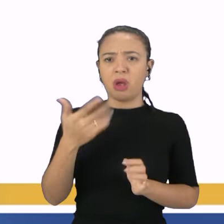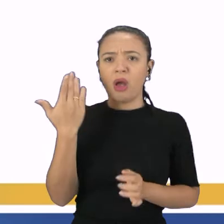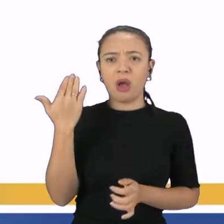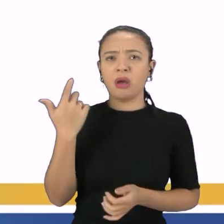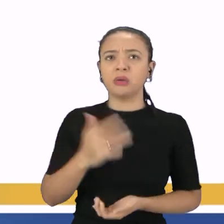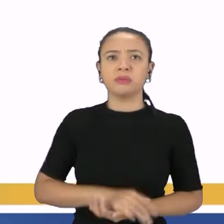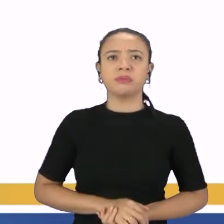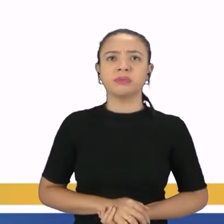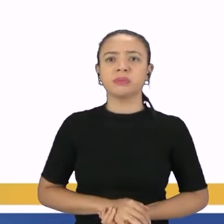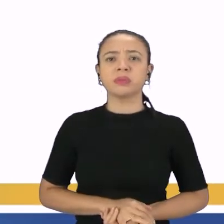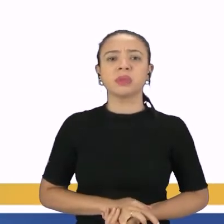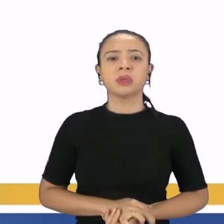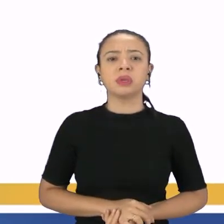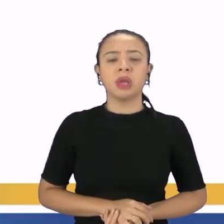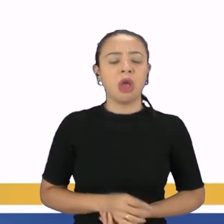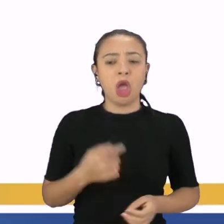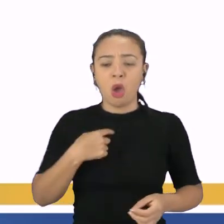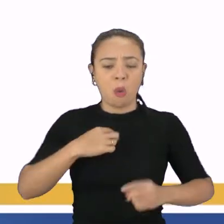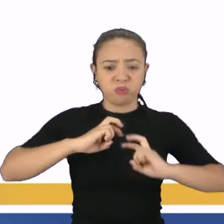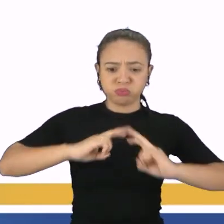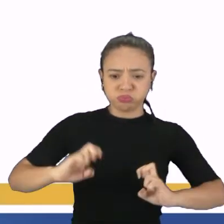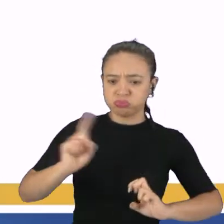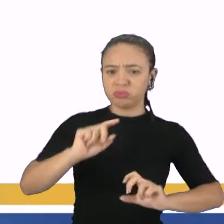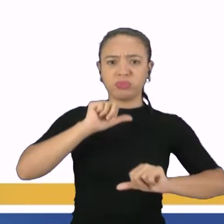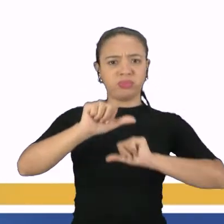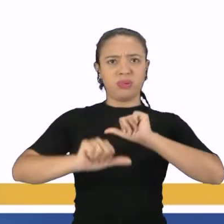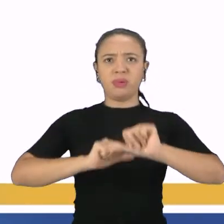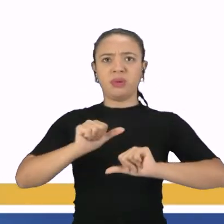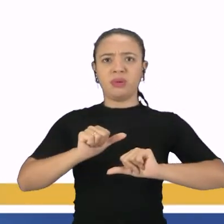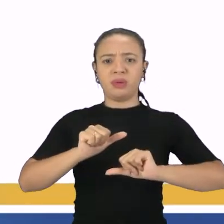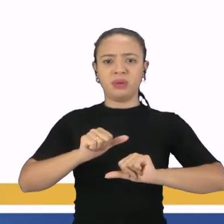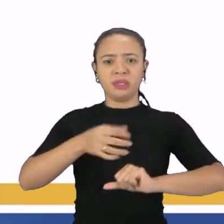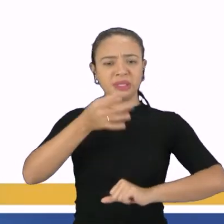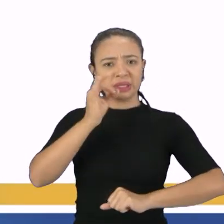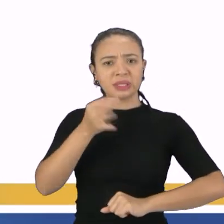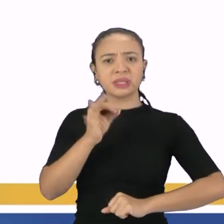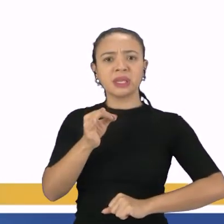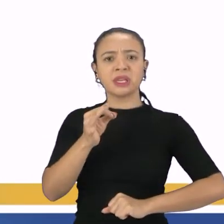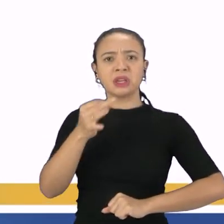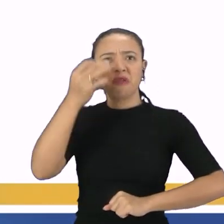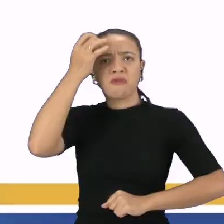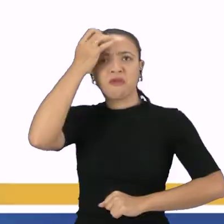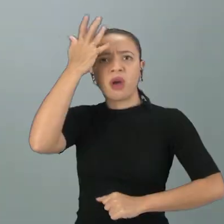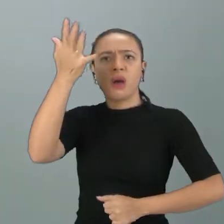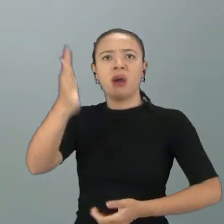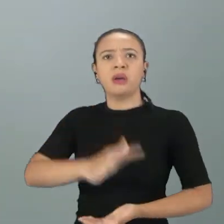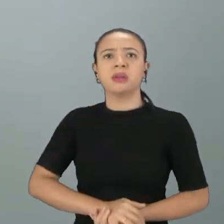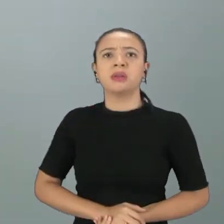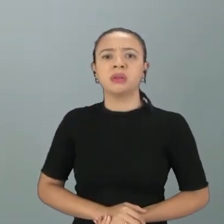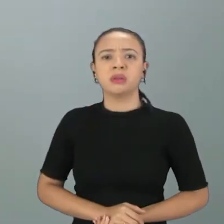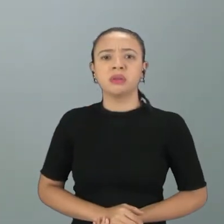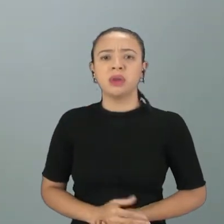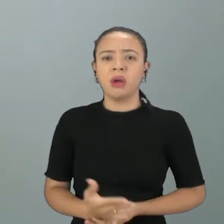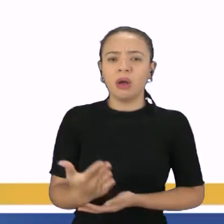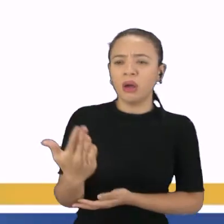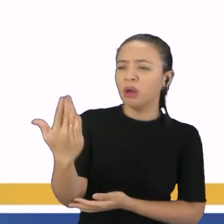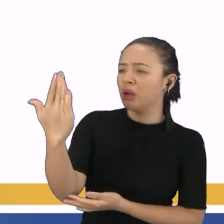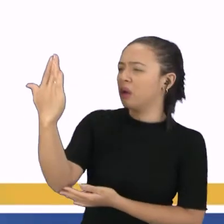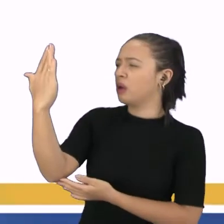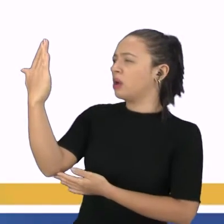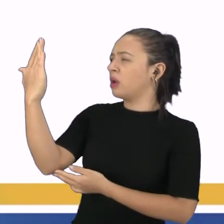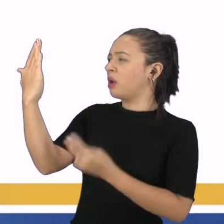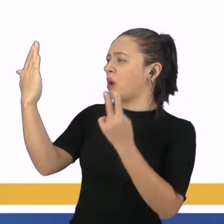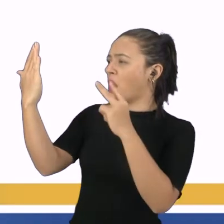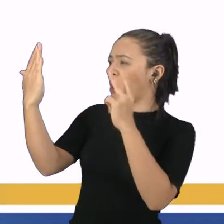Eu não dei por esta mudança, tão simples, tão certa, tão fácil. Em que espelho ficou perdida a minha